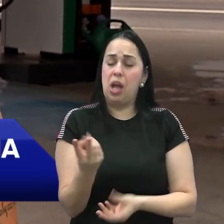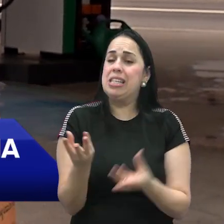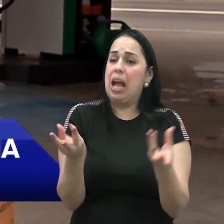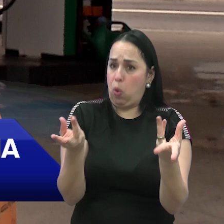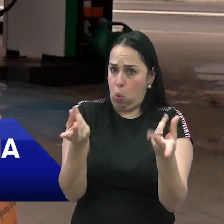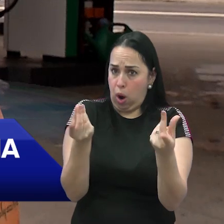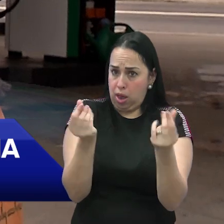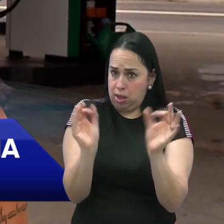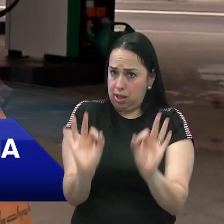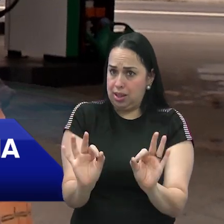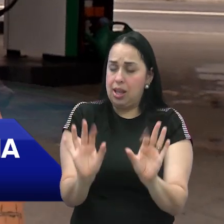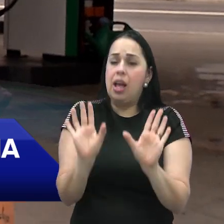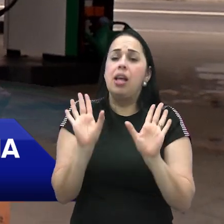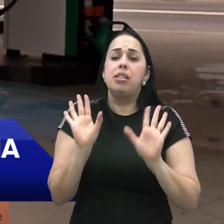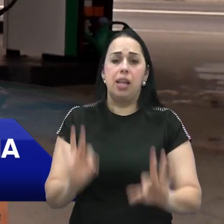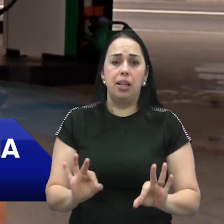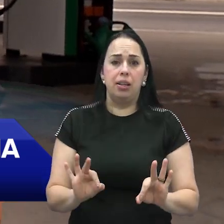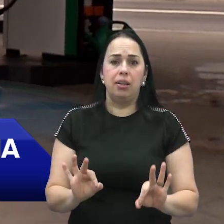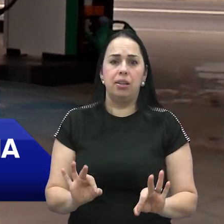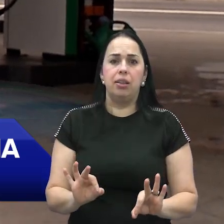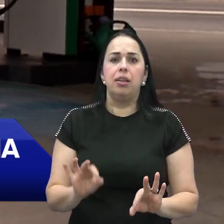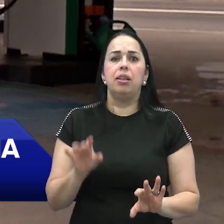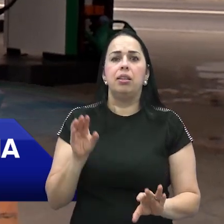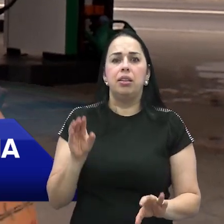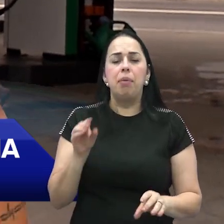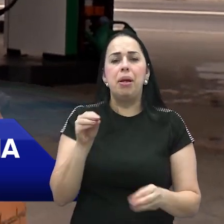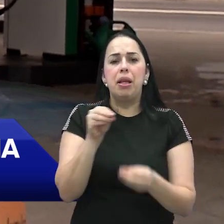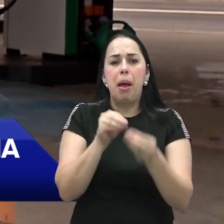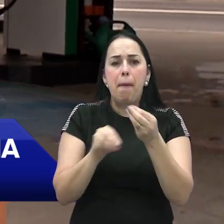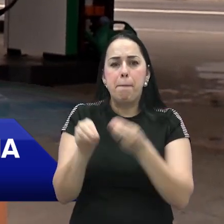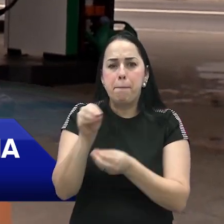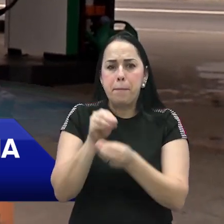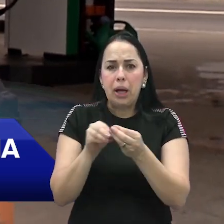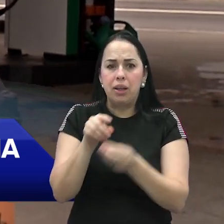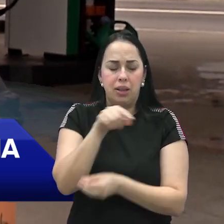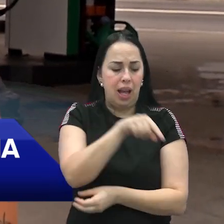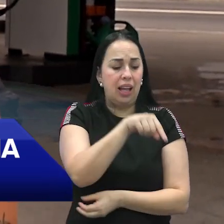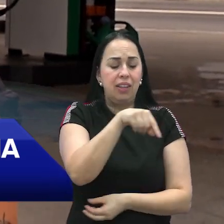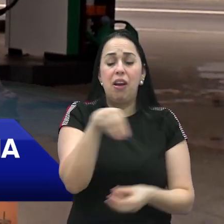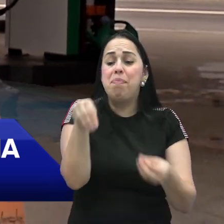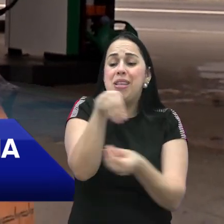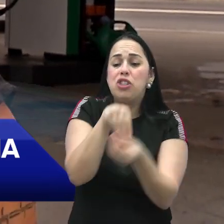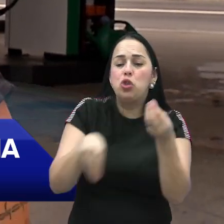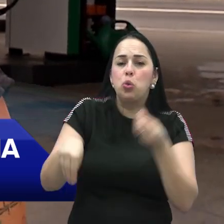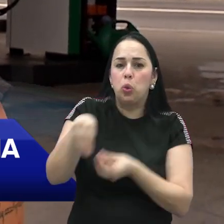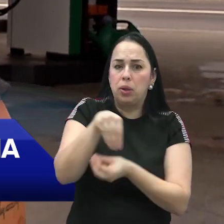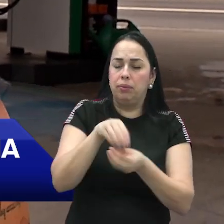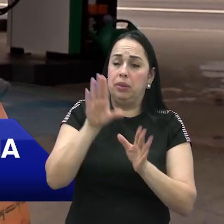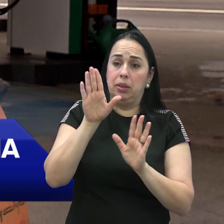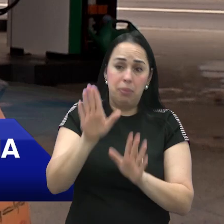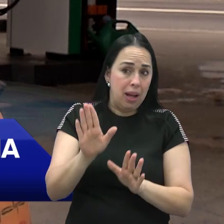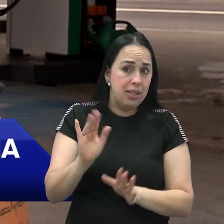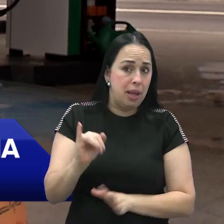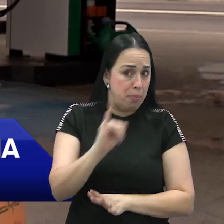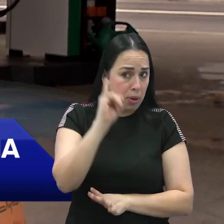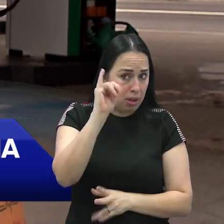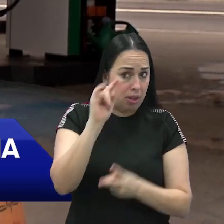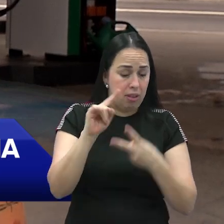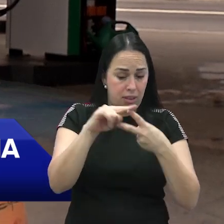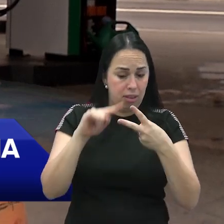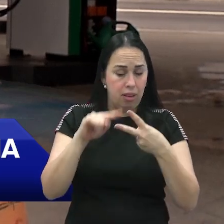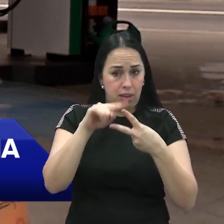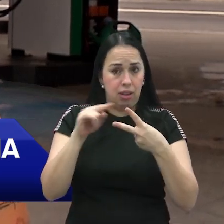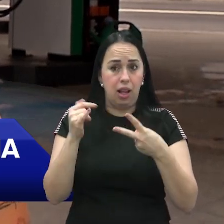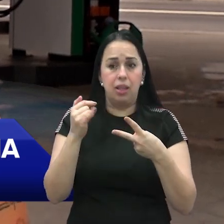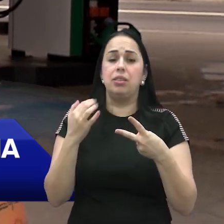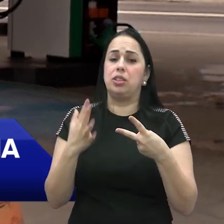qualidade, se trata apenas de uma diminuição da gasolina com o aumento da participação do álcool na mistura. Acho que tem dois fatores que seria importante a gente